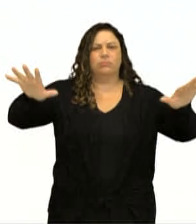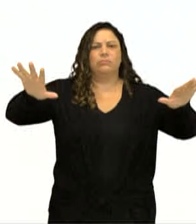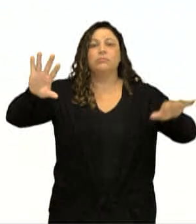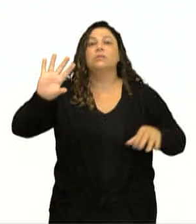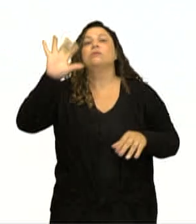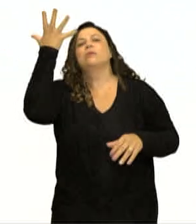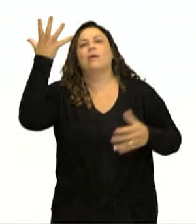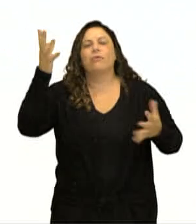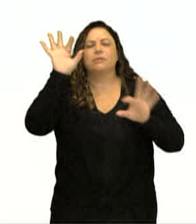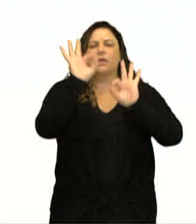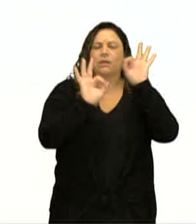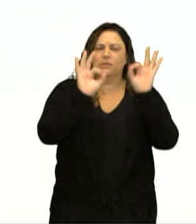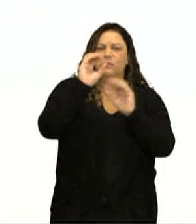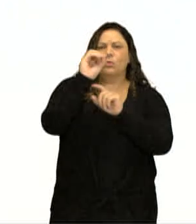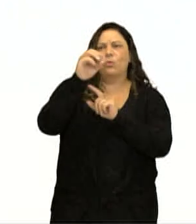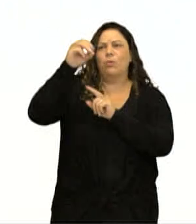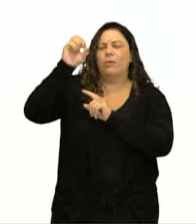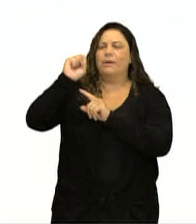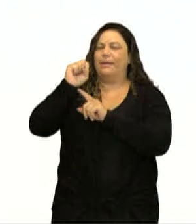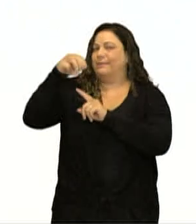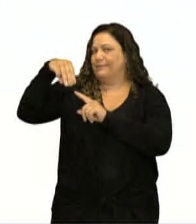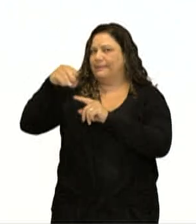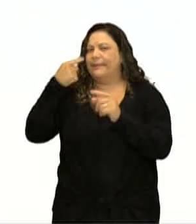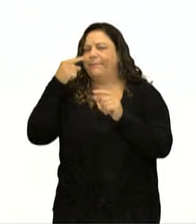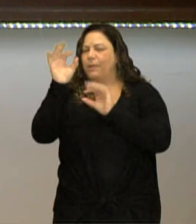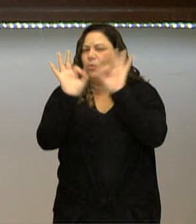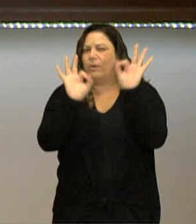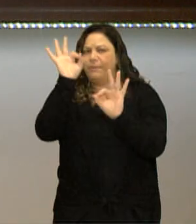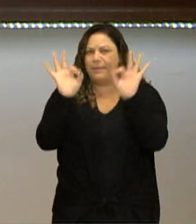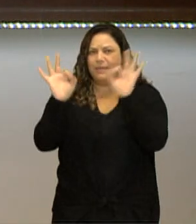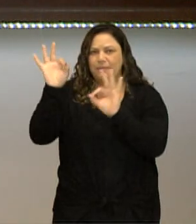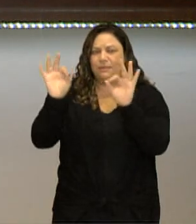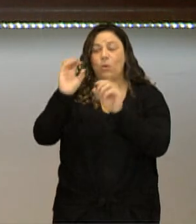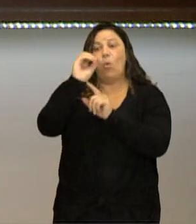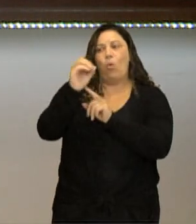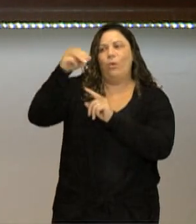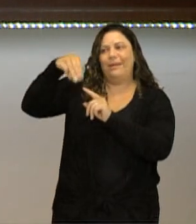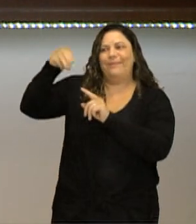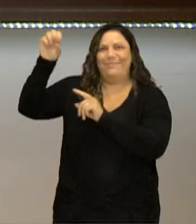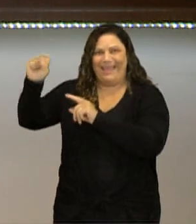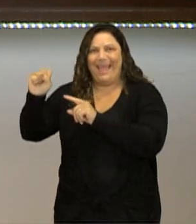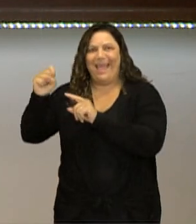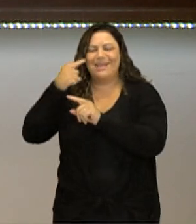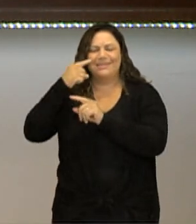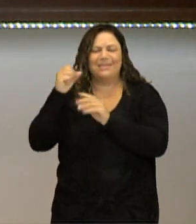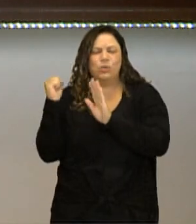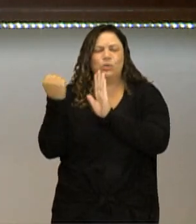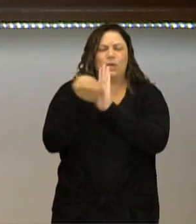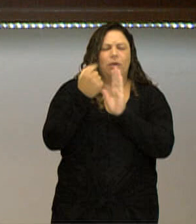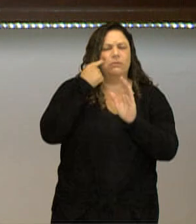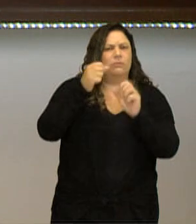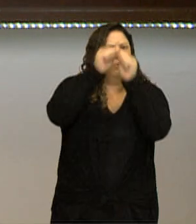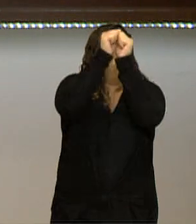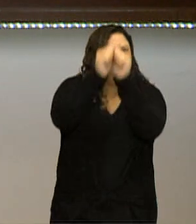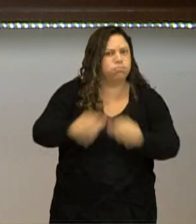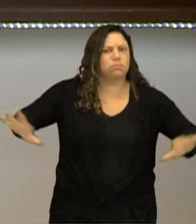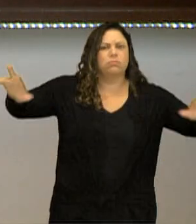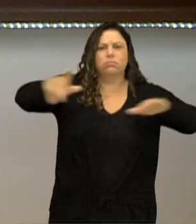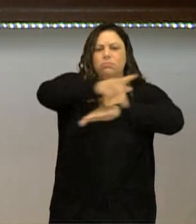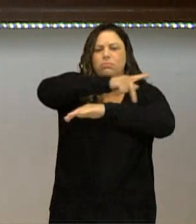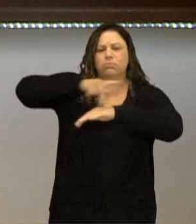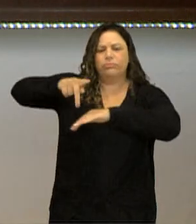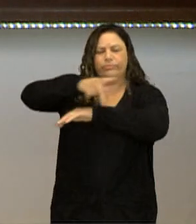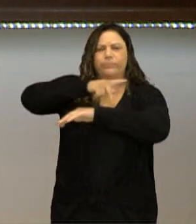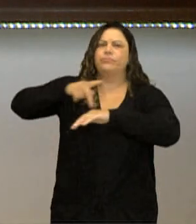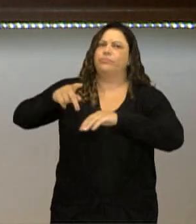e muito as doenças infecciosas na comunidade ou no país, né, conforme o tipo de dimensão que a gente estiver